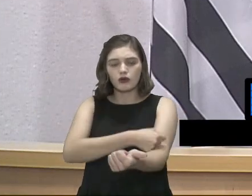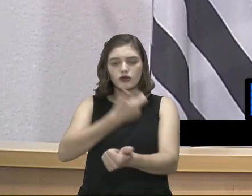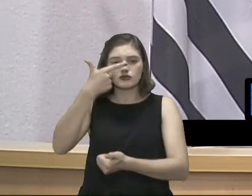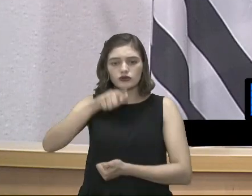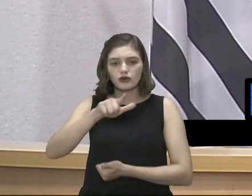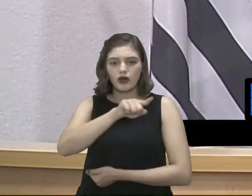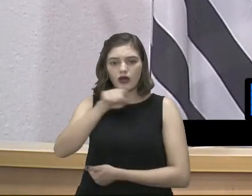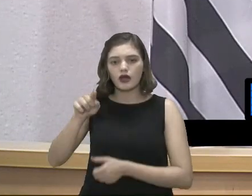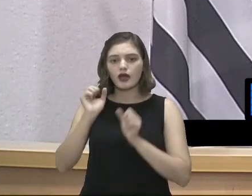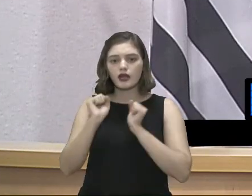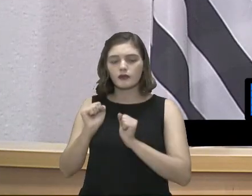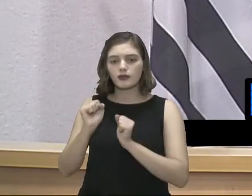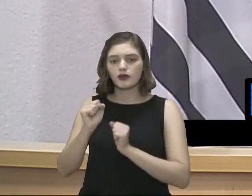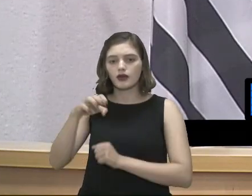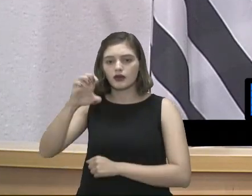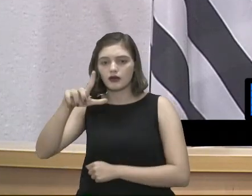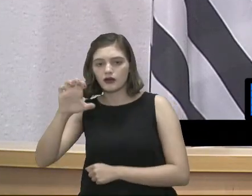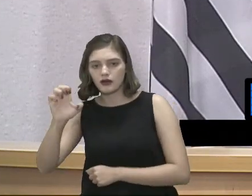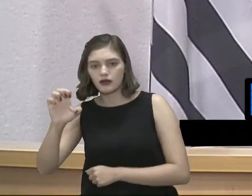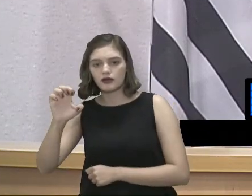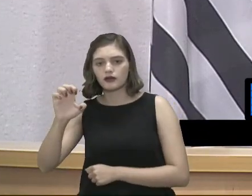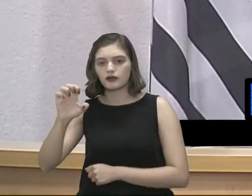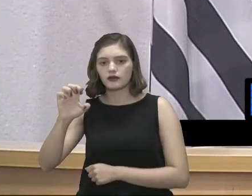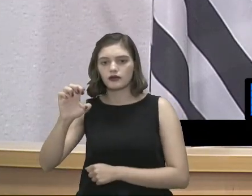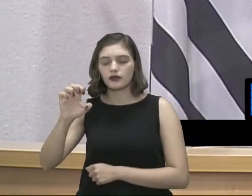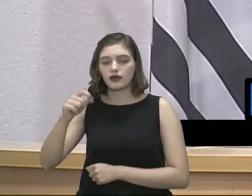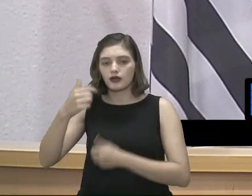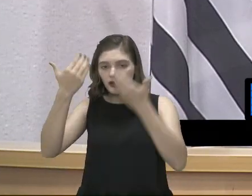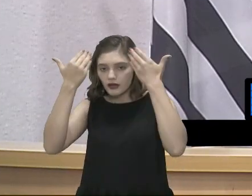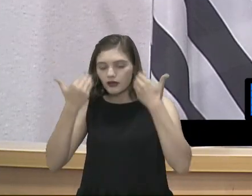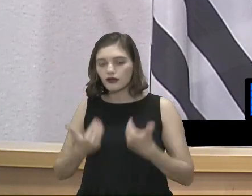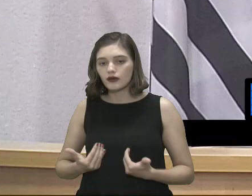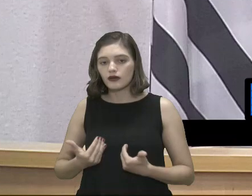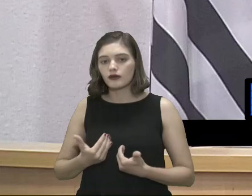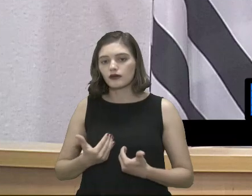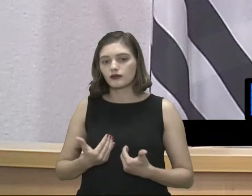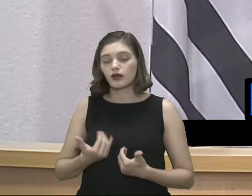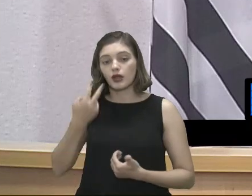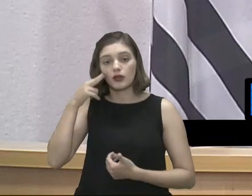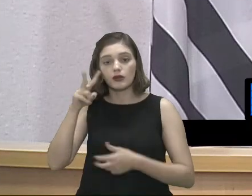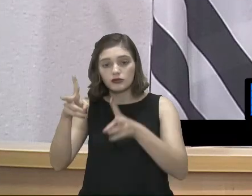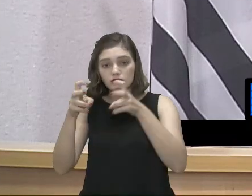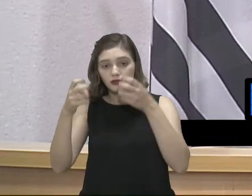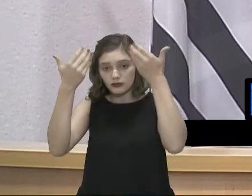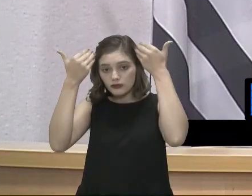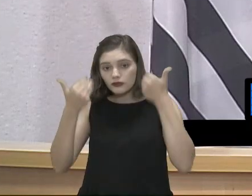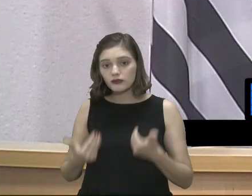ah, ele já pode sair, ele isso, ele aquilo, não tem ele aqui. Vamos, alguém enxerga ele aqui?